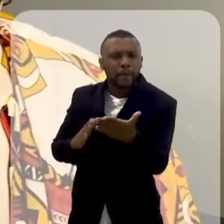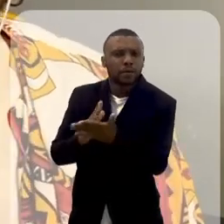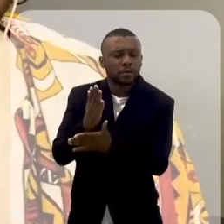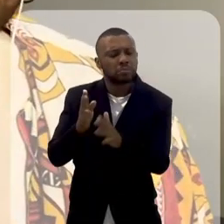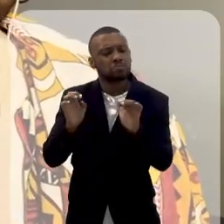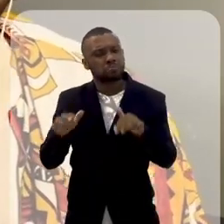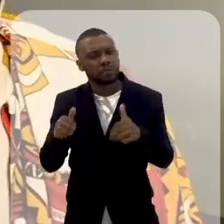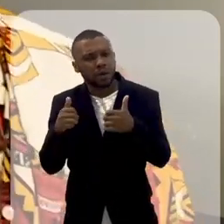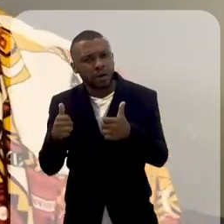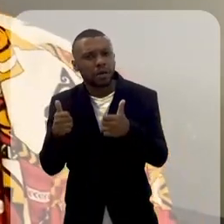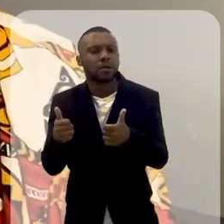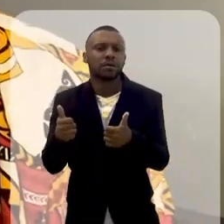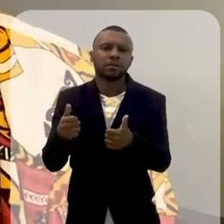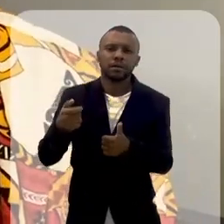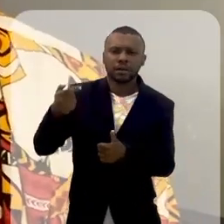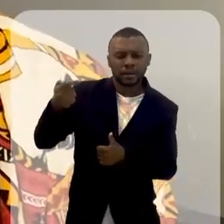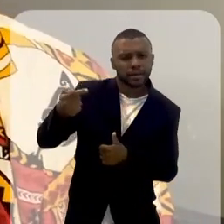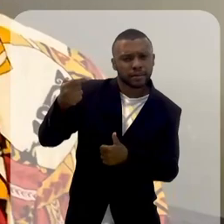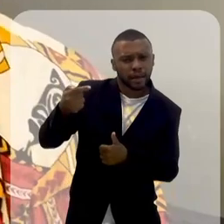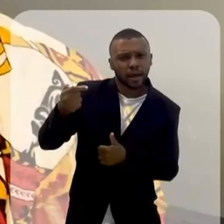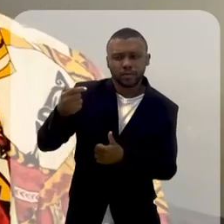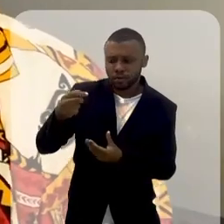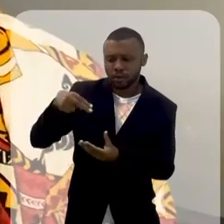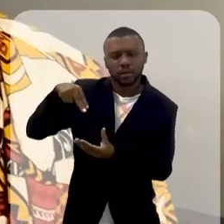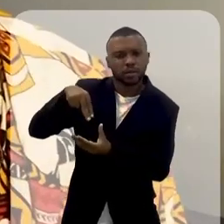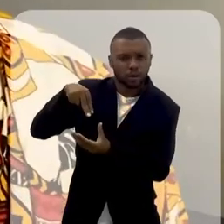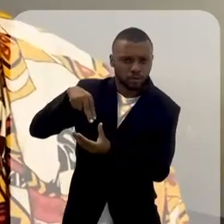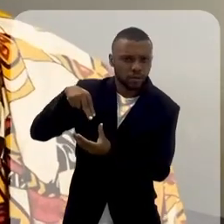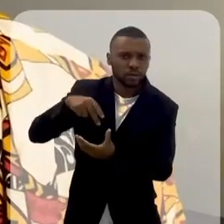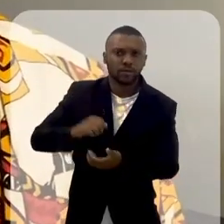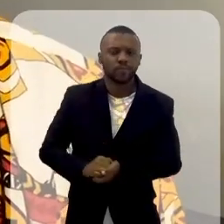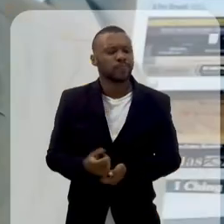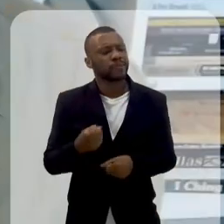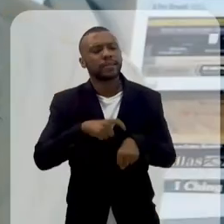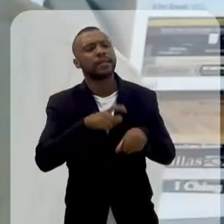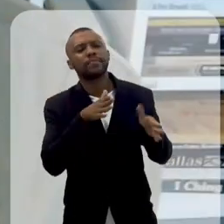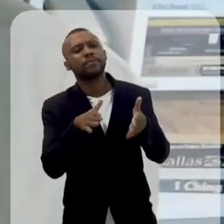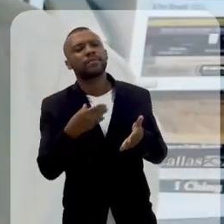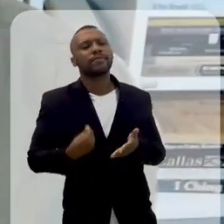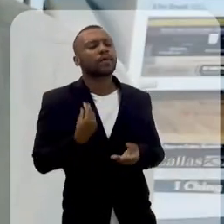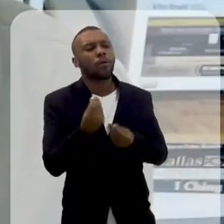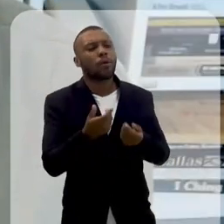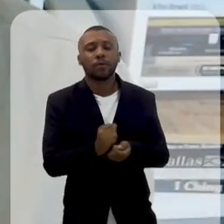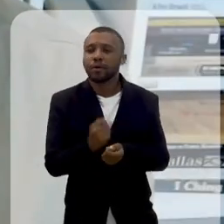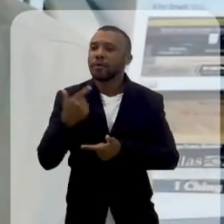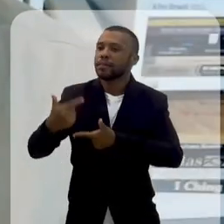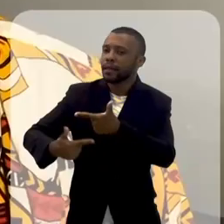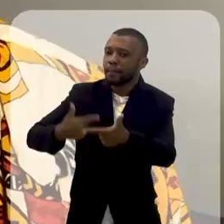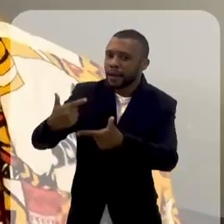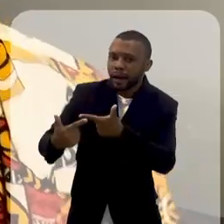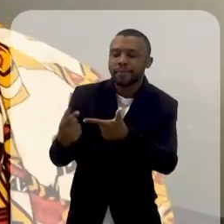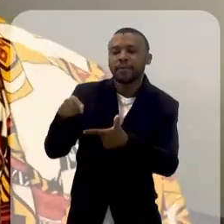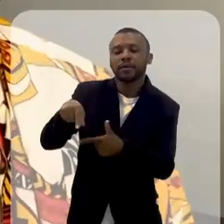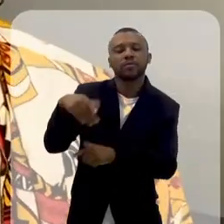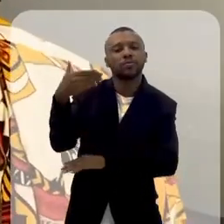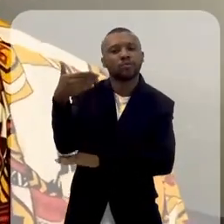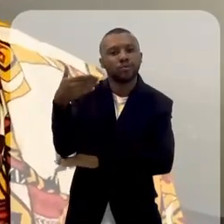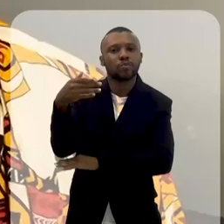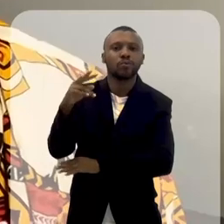e eu passo na Unirio, e eu passo bem. Eu passo tipo em sétimo lugar na Unirio, assim. Período você vivia de quê?